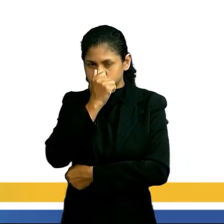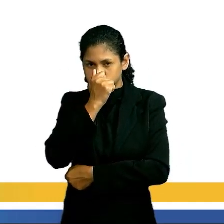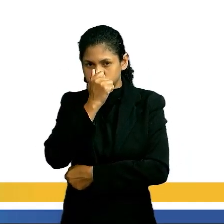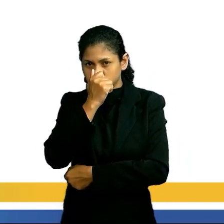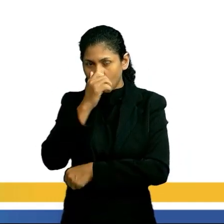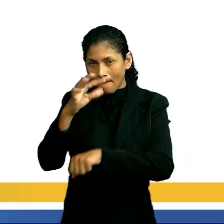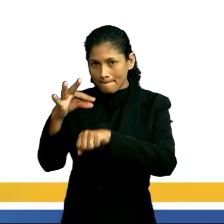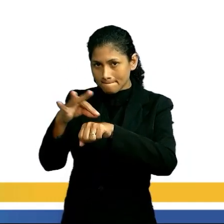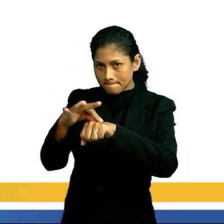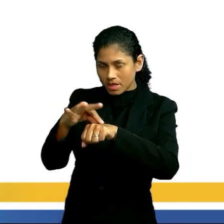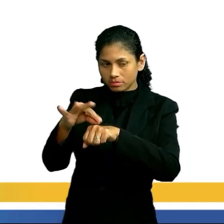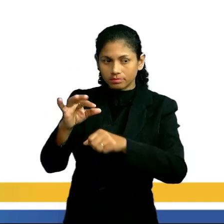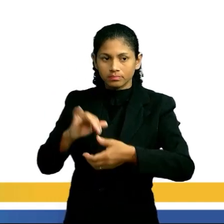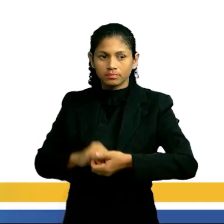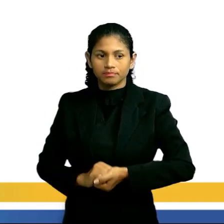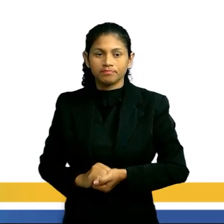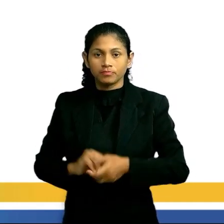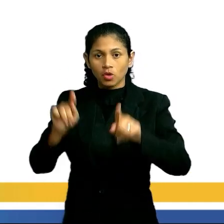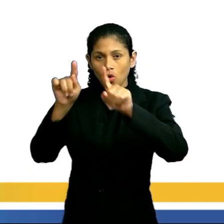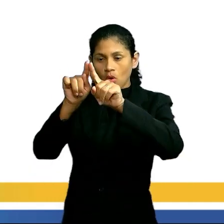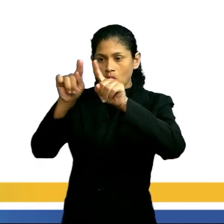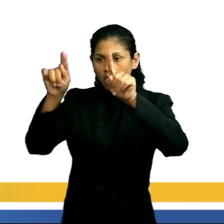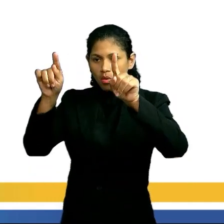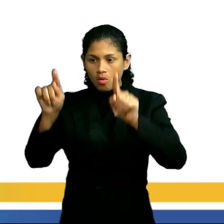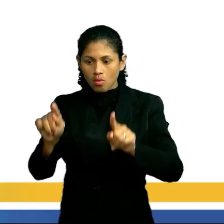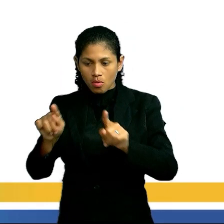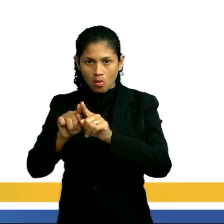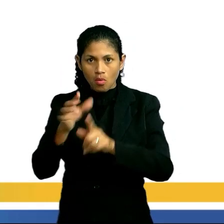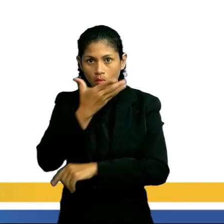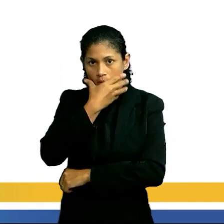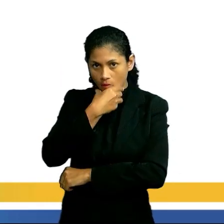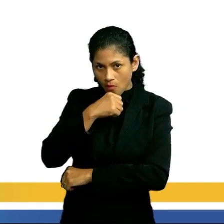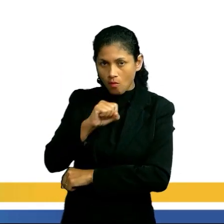Se for um homem que tem a característica em questão,